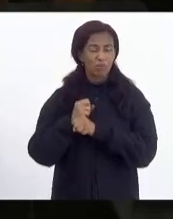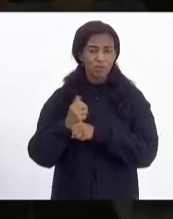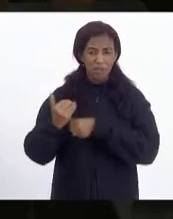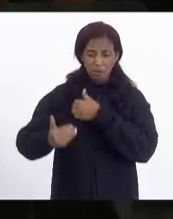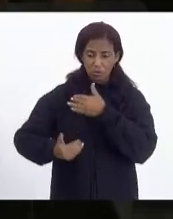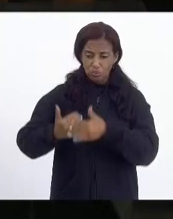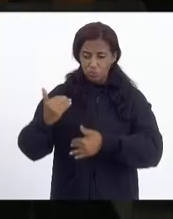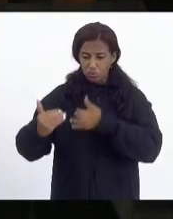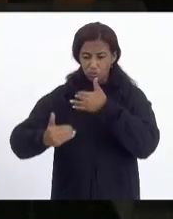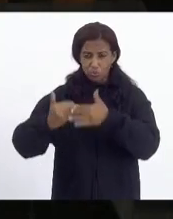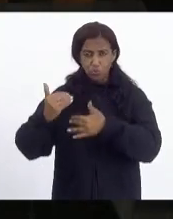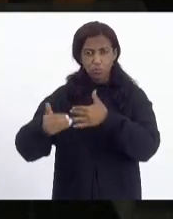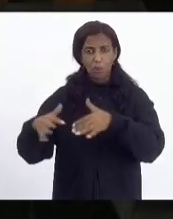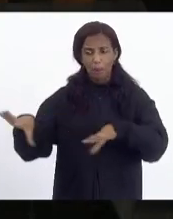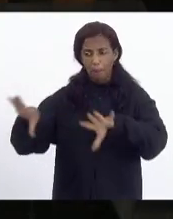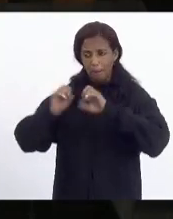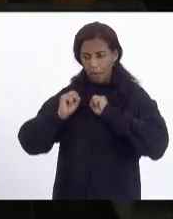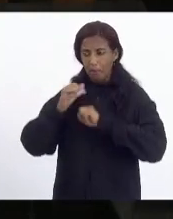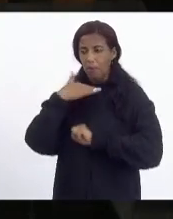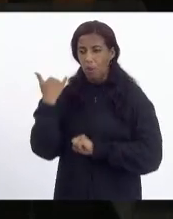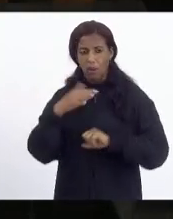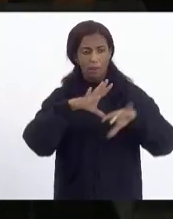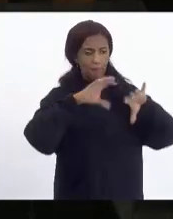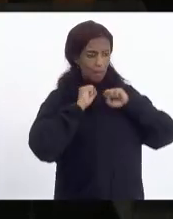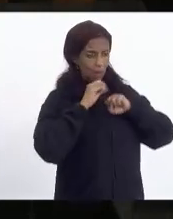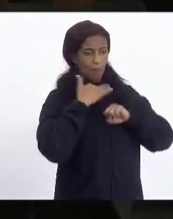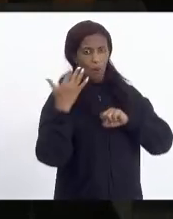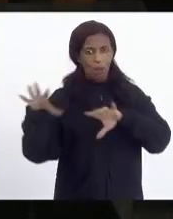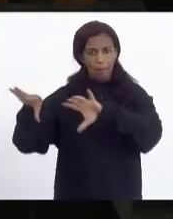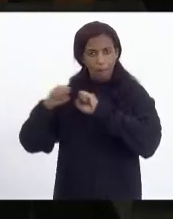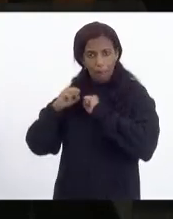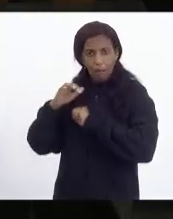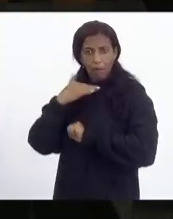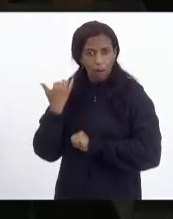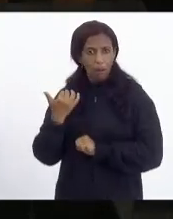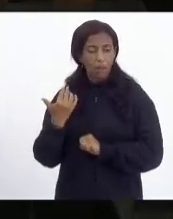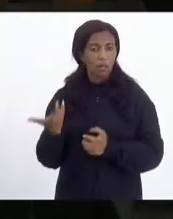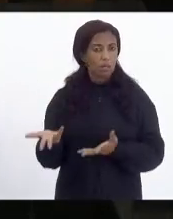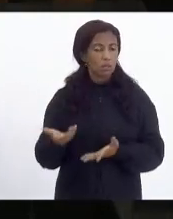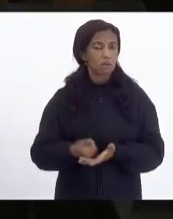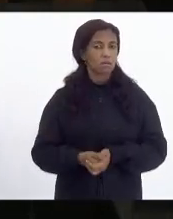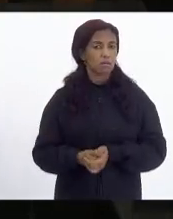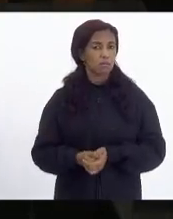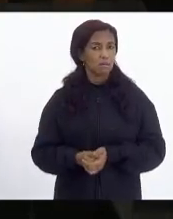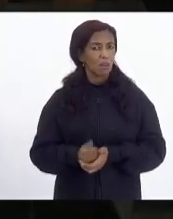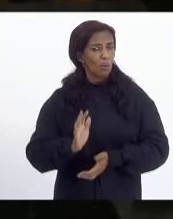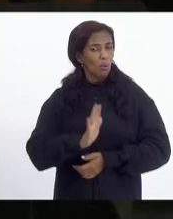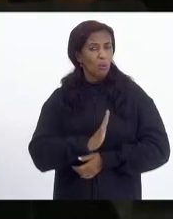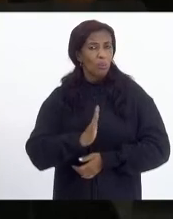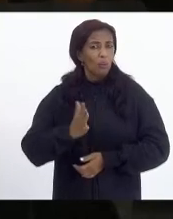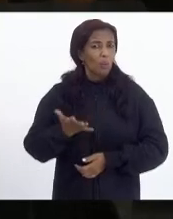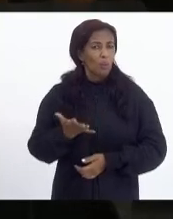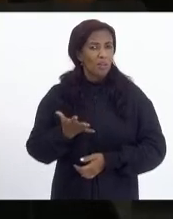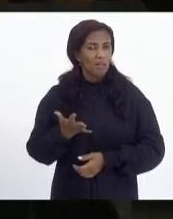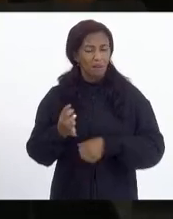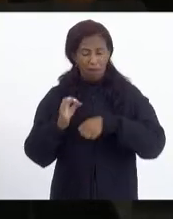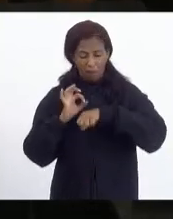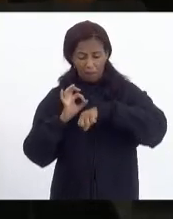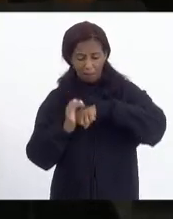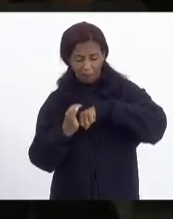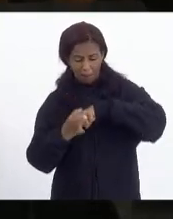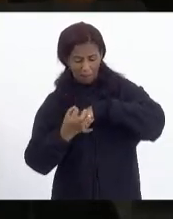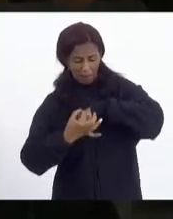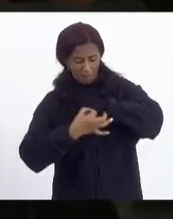anos e de forma horrorosa porque abre feridas